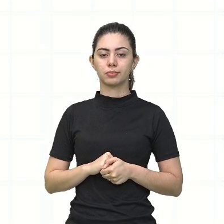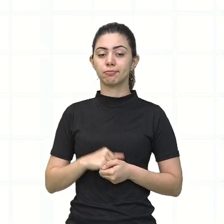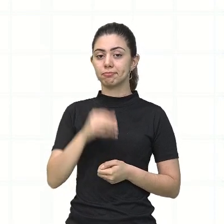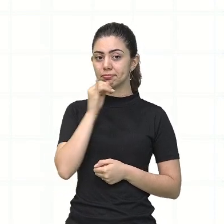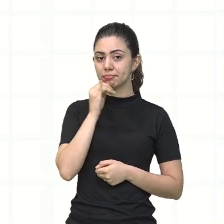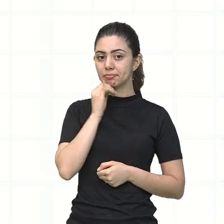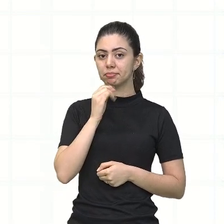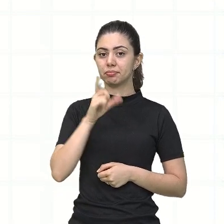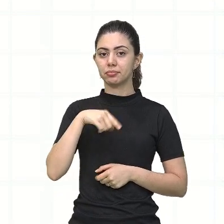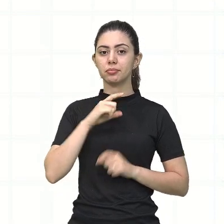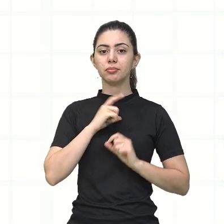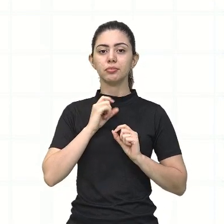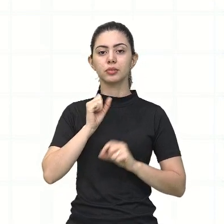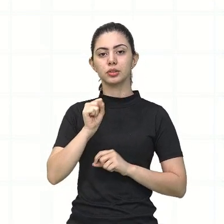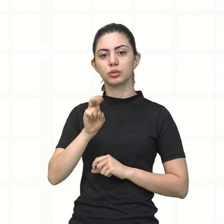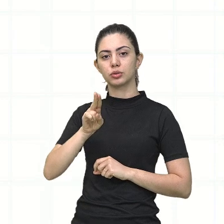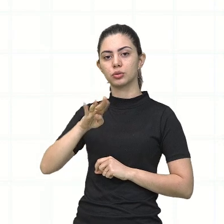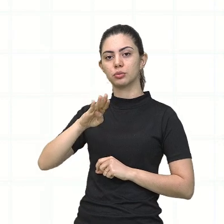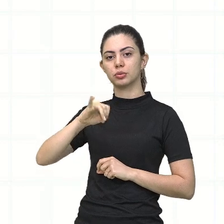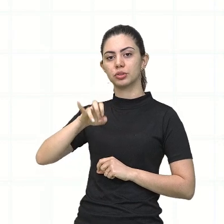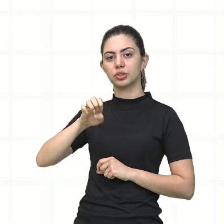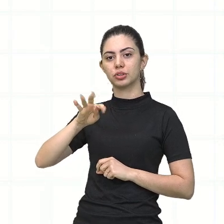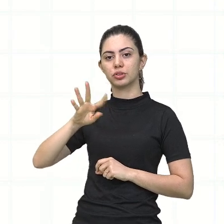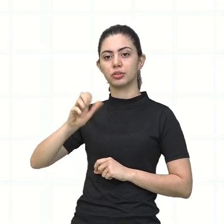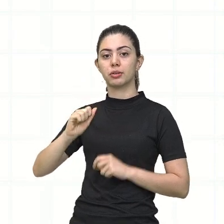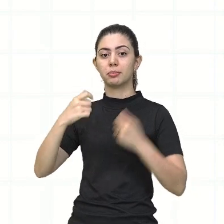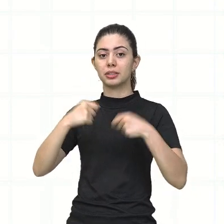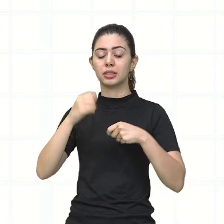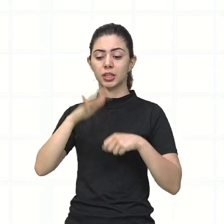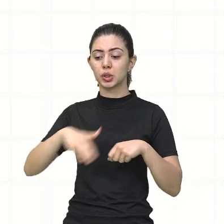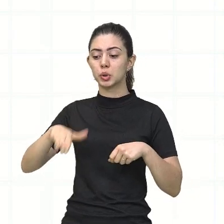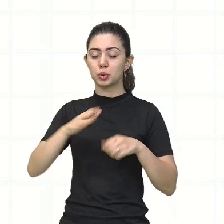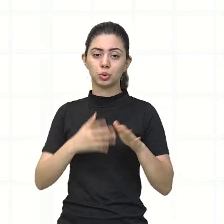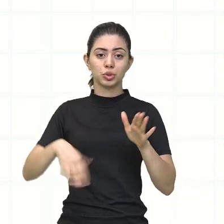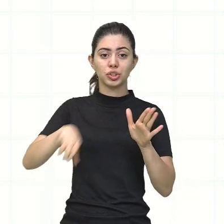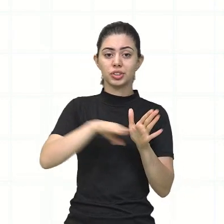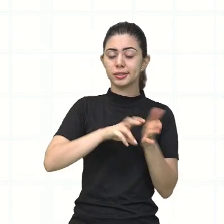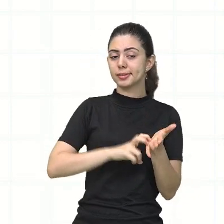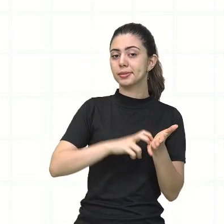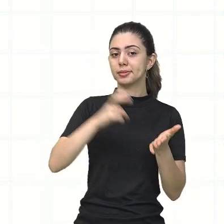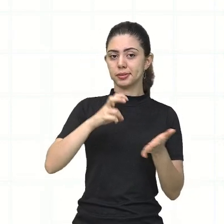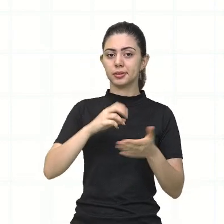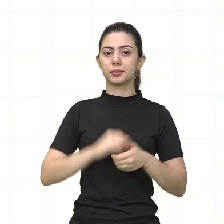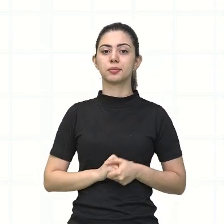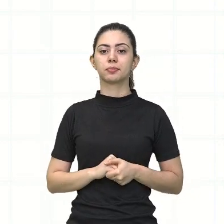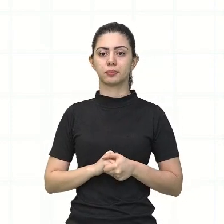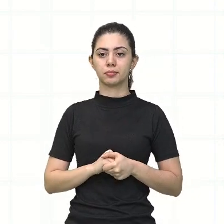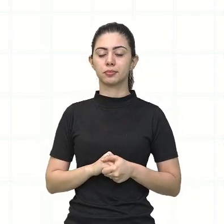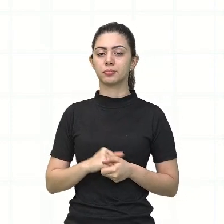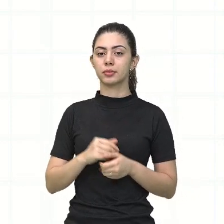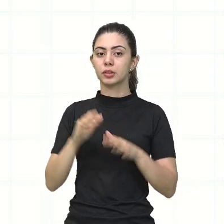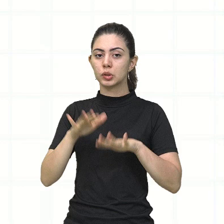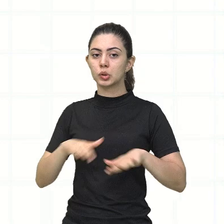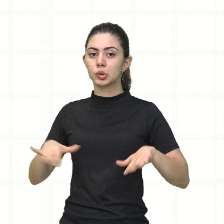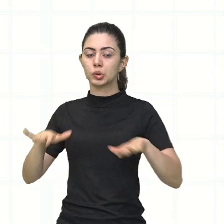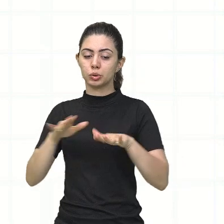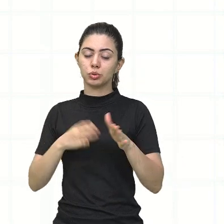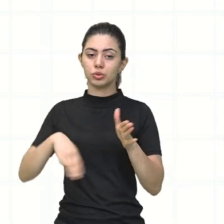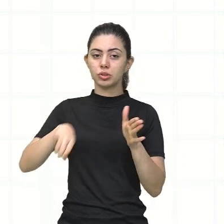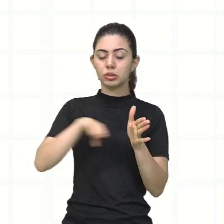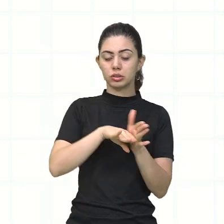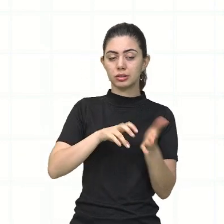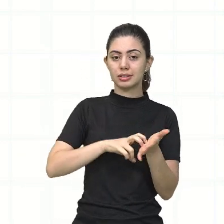Exemplo de oração subjetiva, é necessário que todos cheguem cedo. Que todos cheguem cedo é